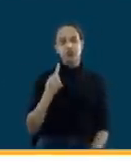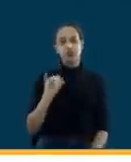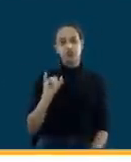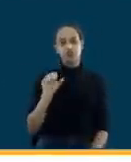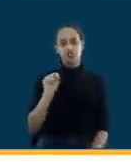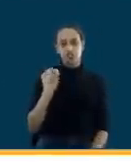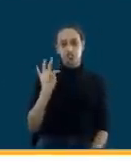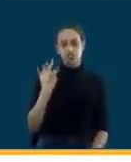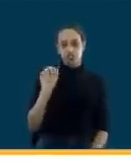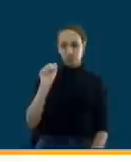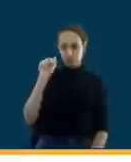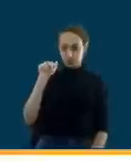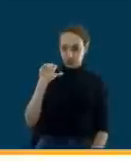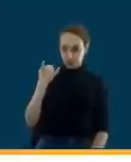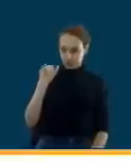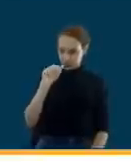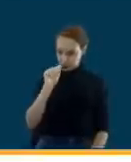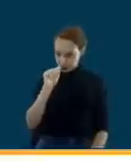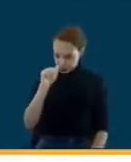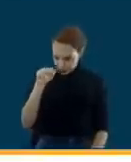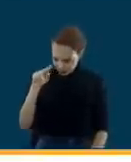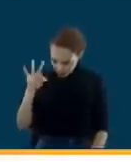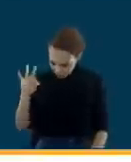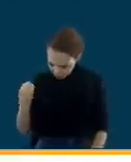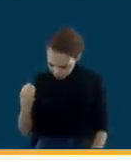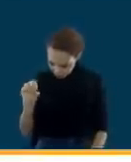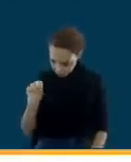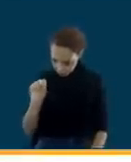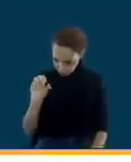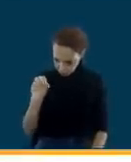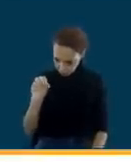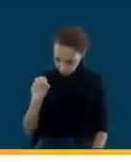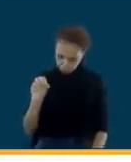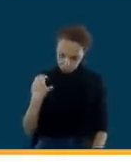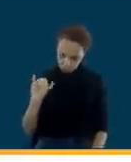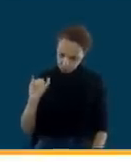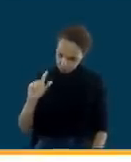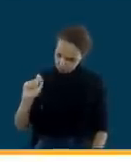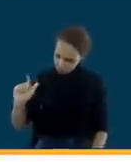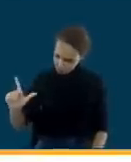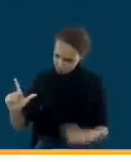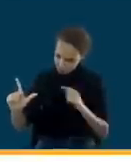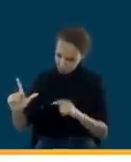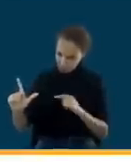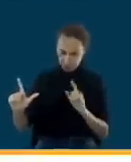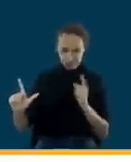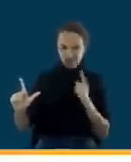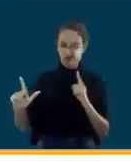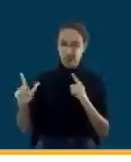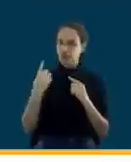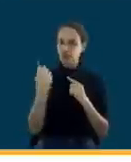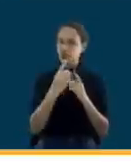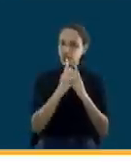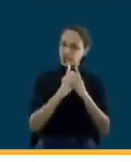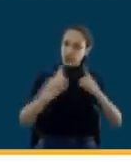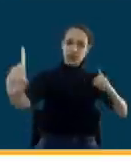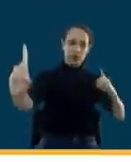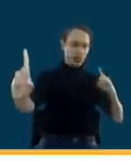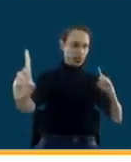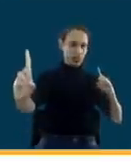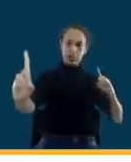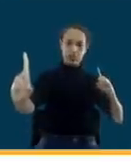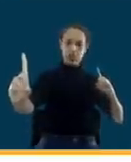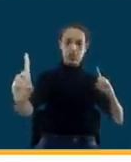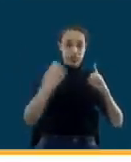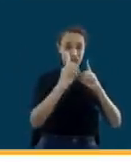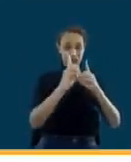ele pressupõe que as pessoas estão socialmente distantes. E nós não estamos, né? Nós estamos muito próximos, né? É o isolamento